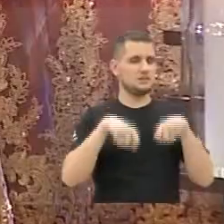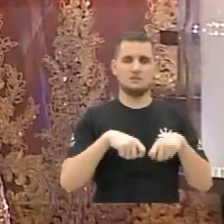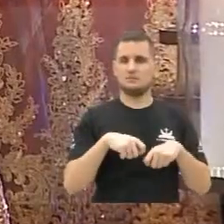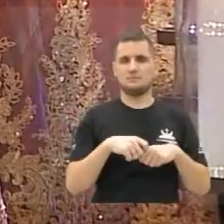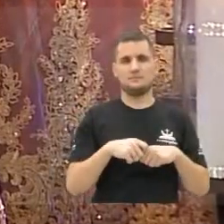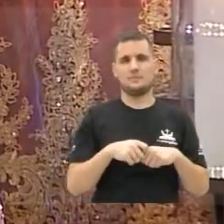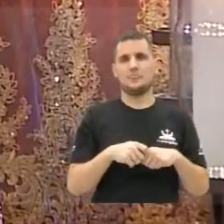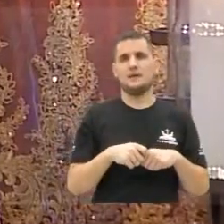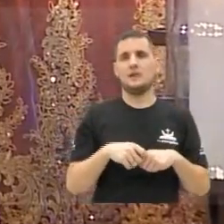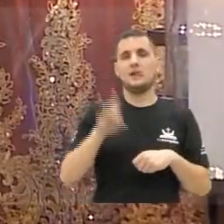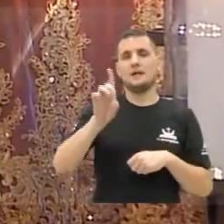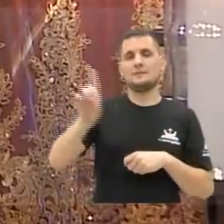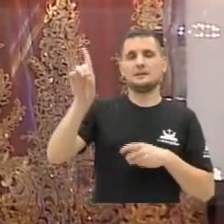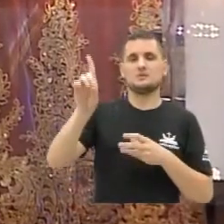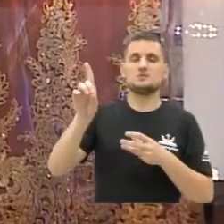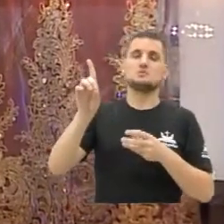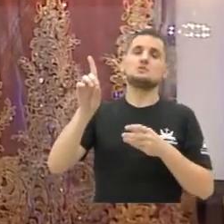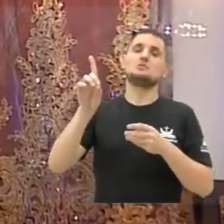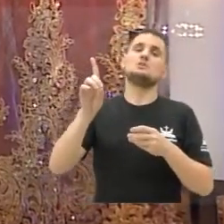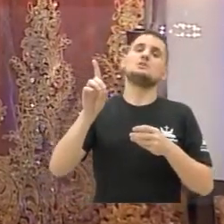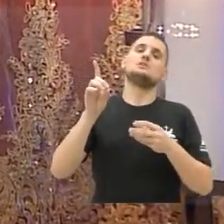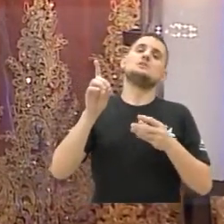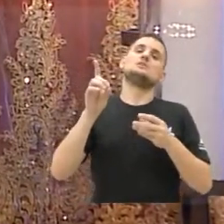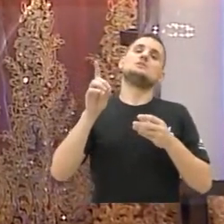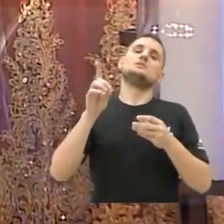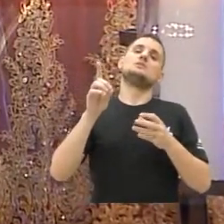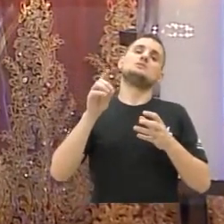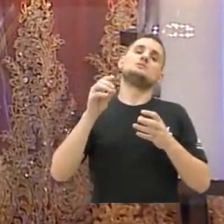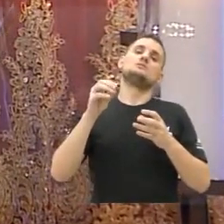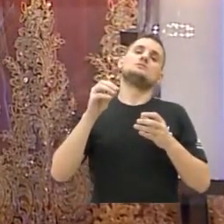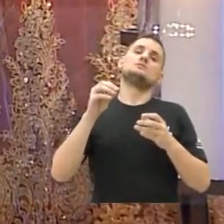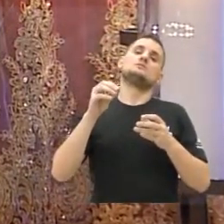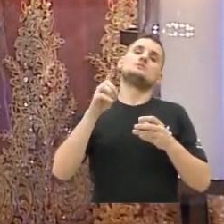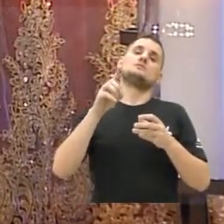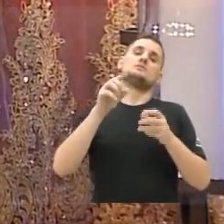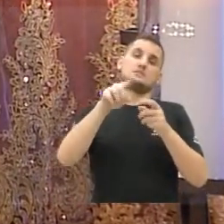te fez carente. Para quê? Para que você o buscasse.